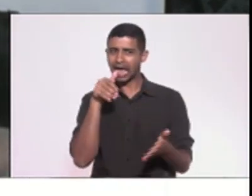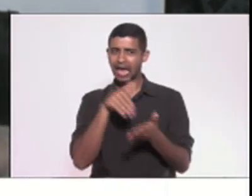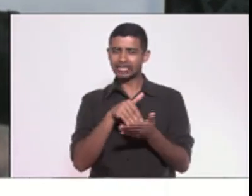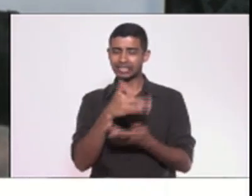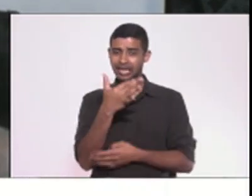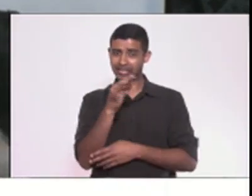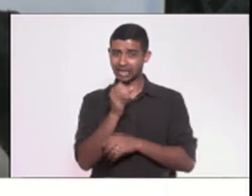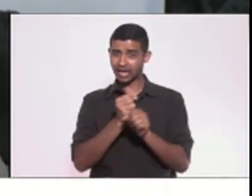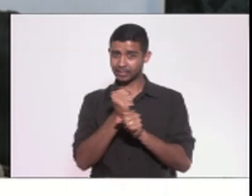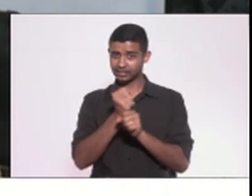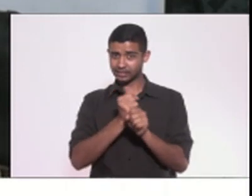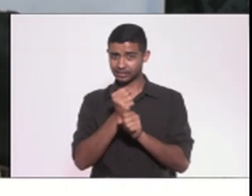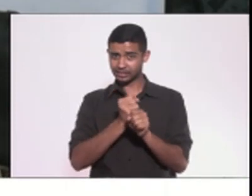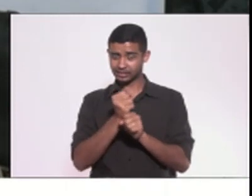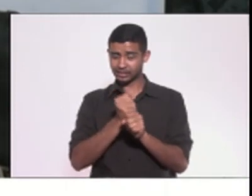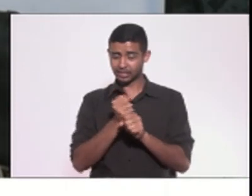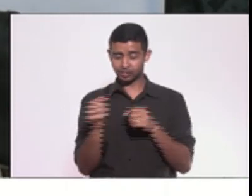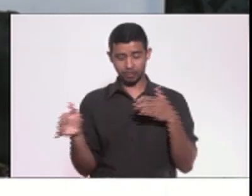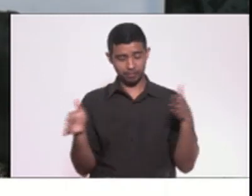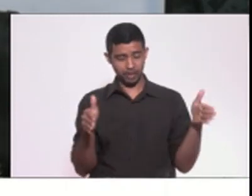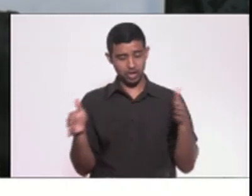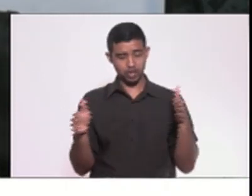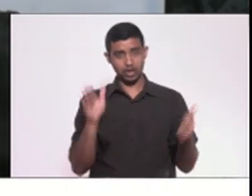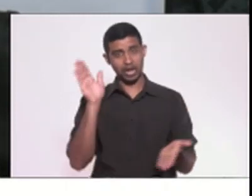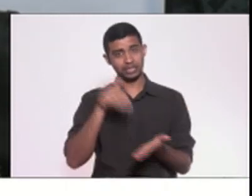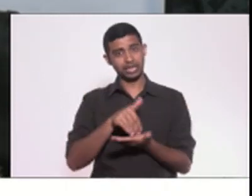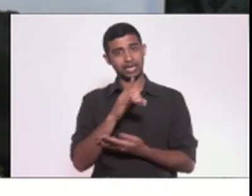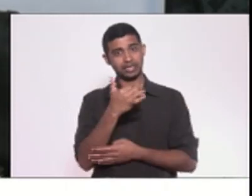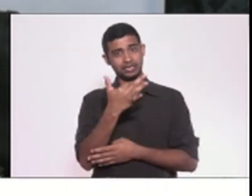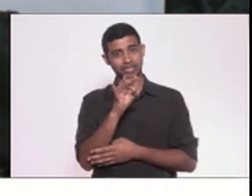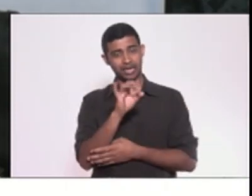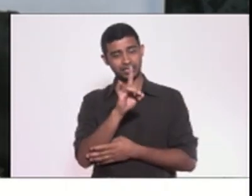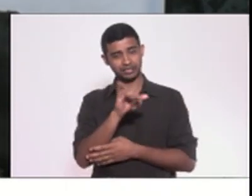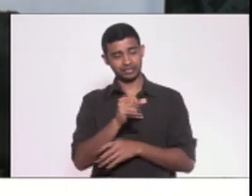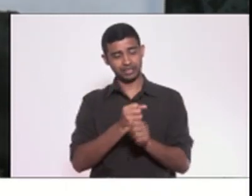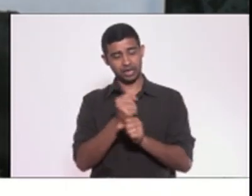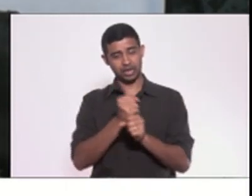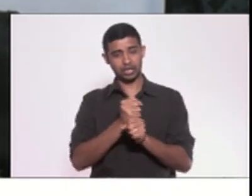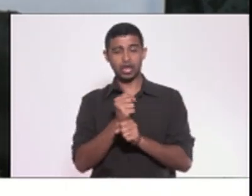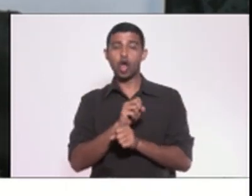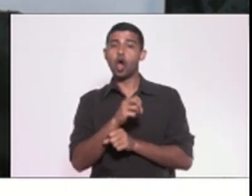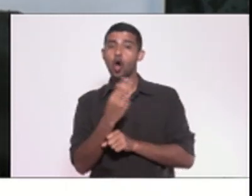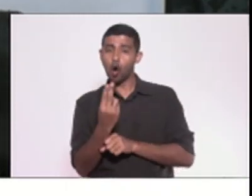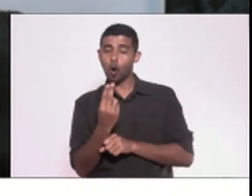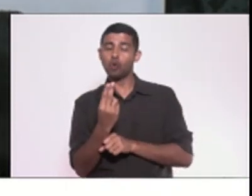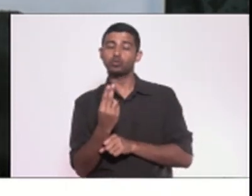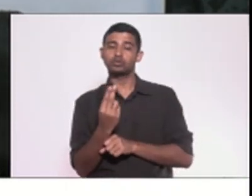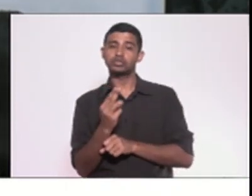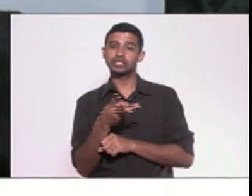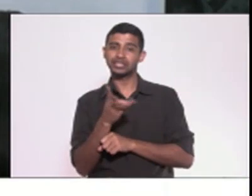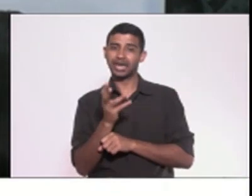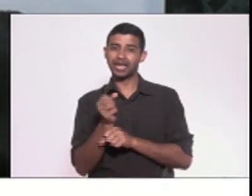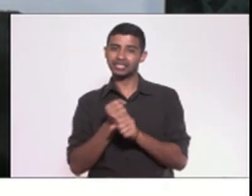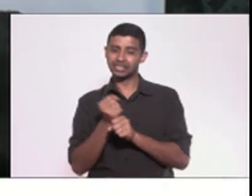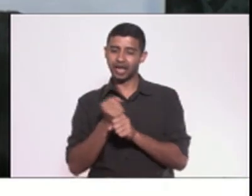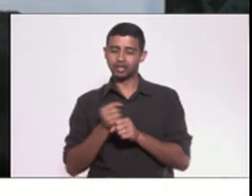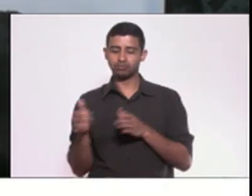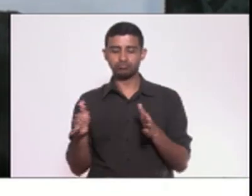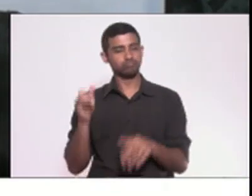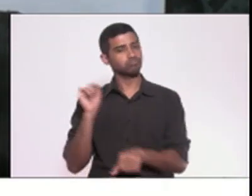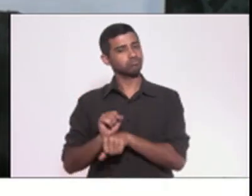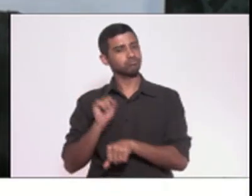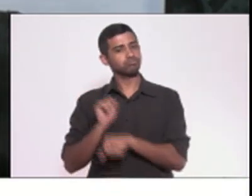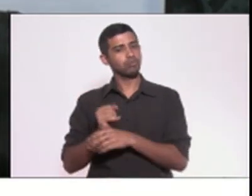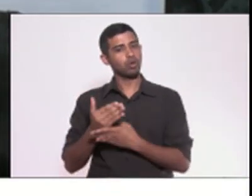10 anos de prazos, com até 3 anos de carência, né, com taxas que começam a partir